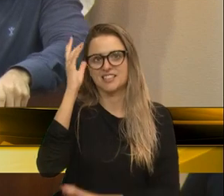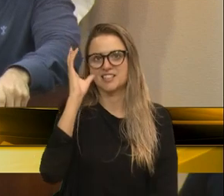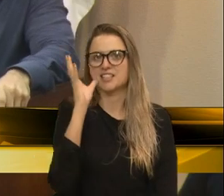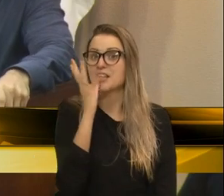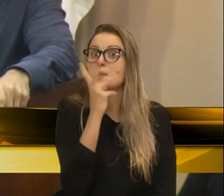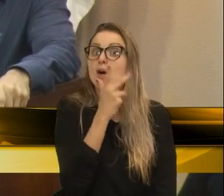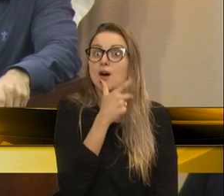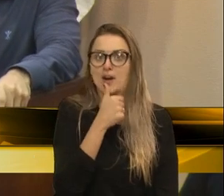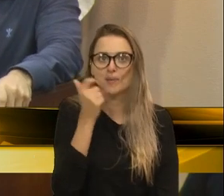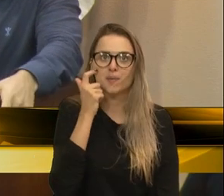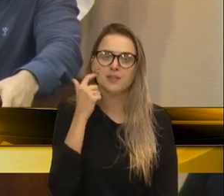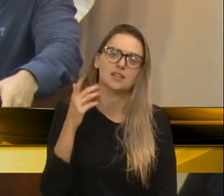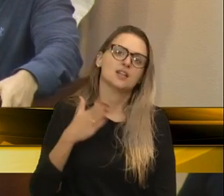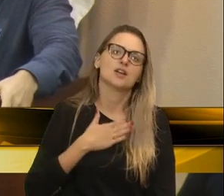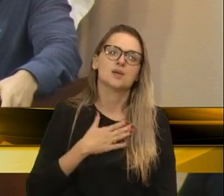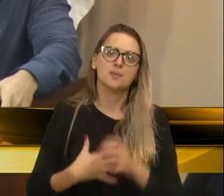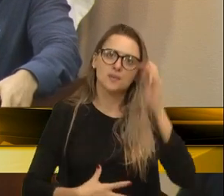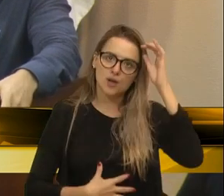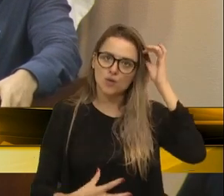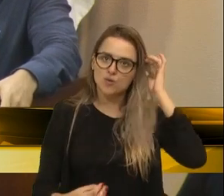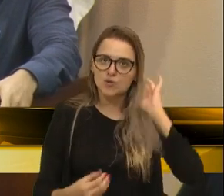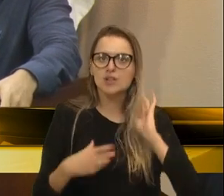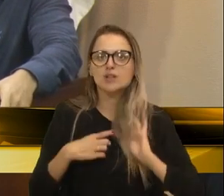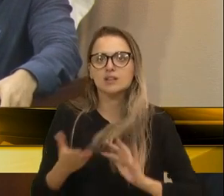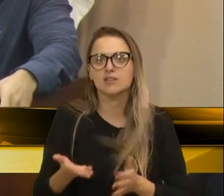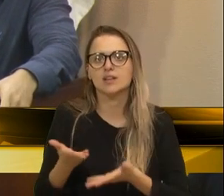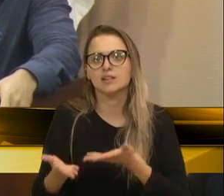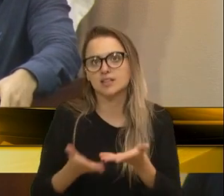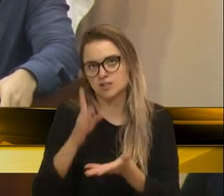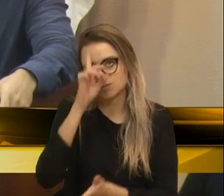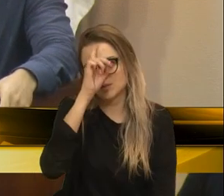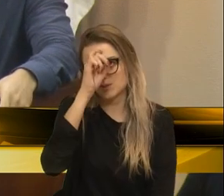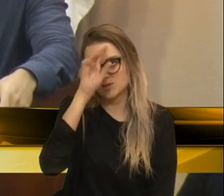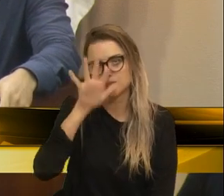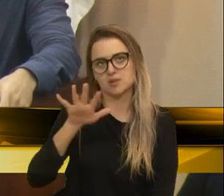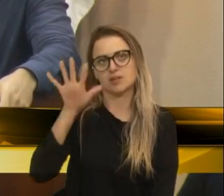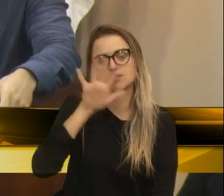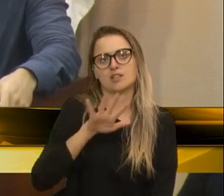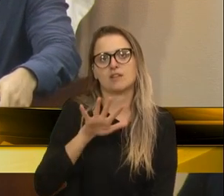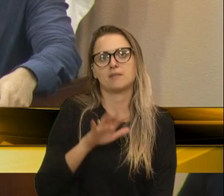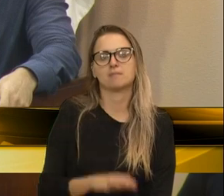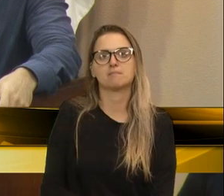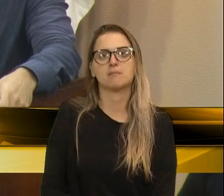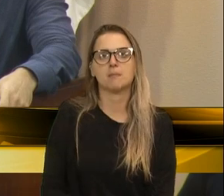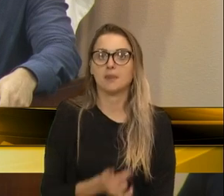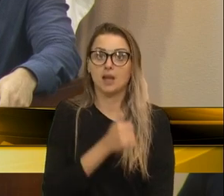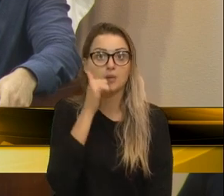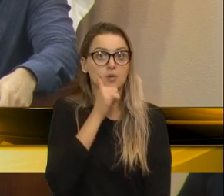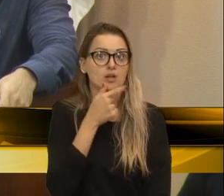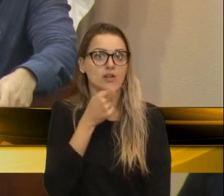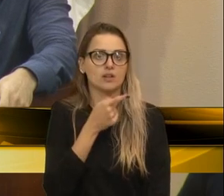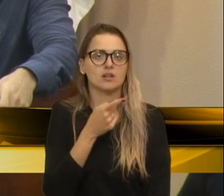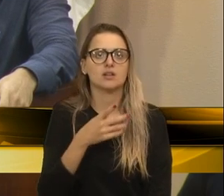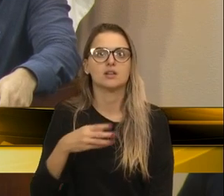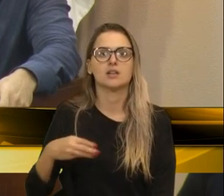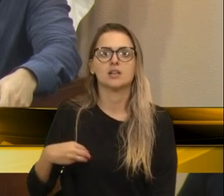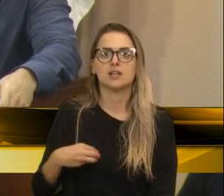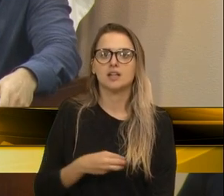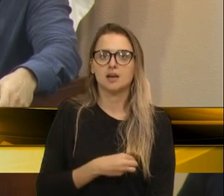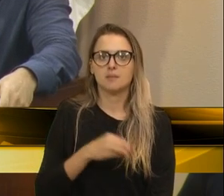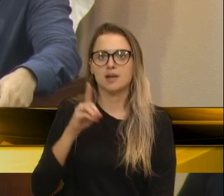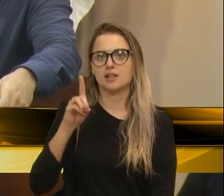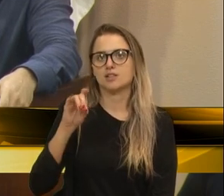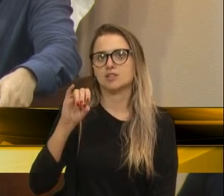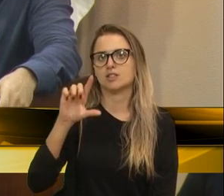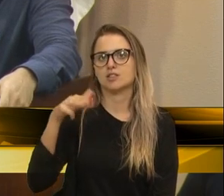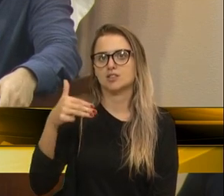E ela disse assim, eu tive meu filho no Hospital Geral. Eu tive meu filho no Hospital Geral. E a doutora Dilma é que fez todo